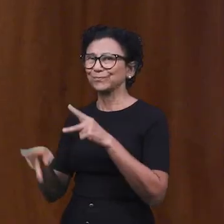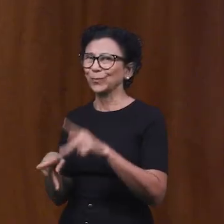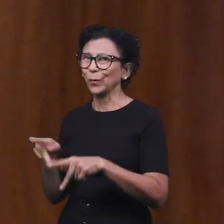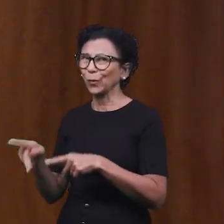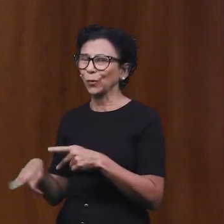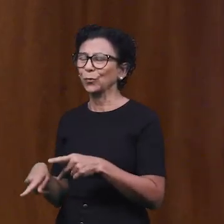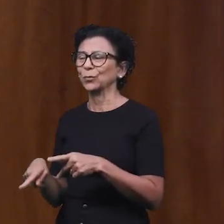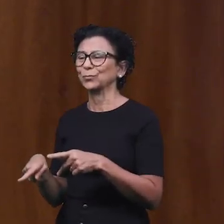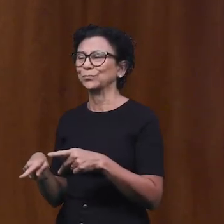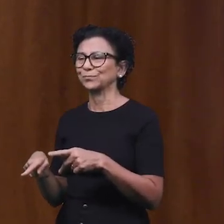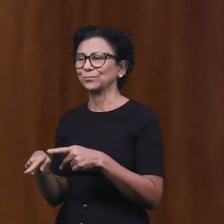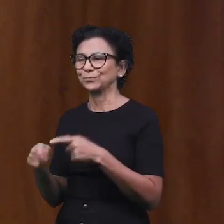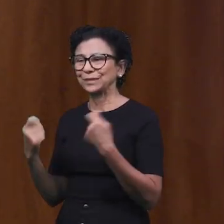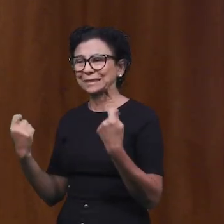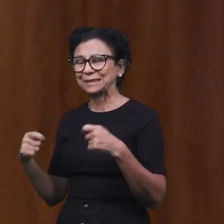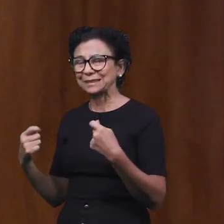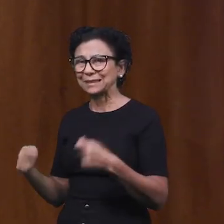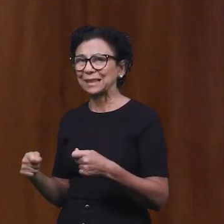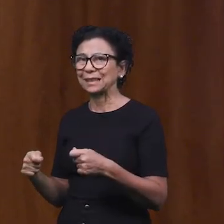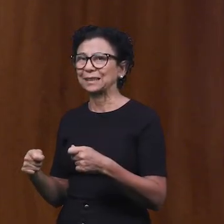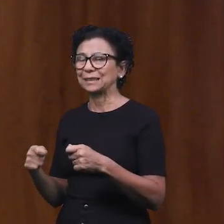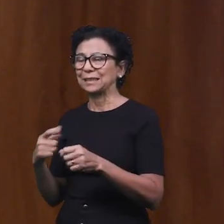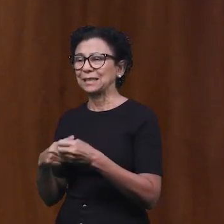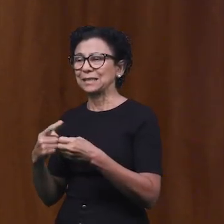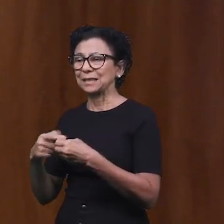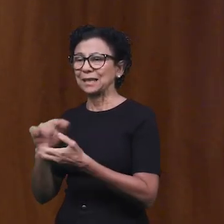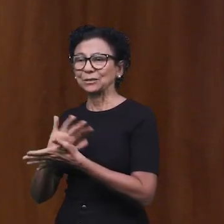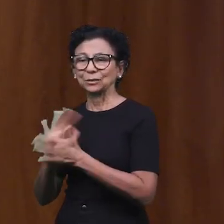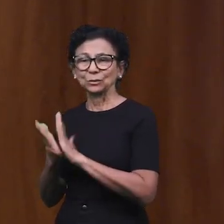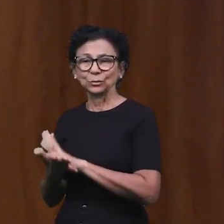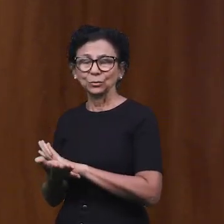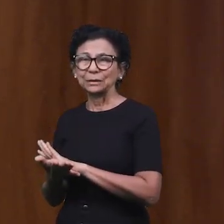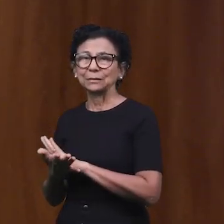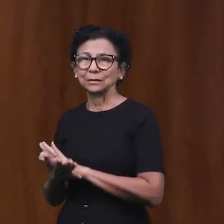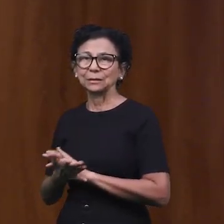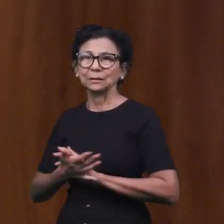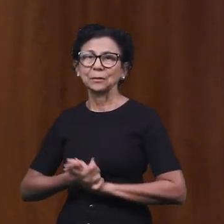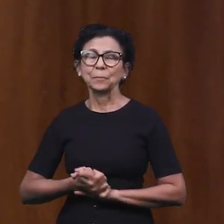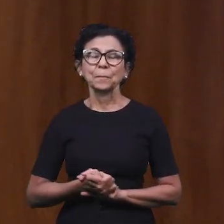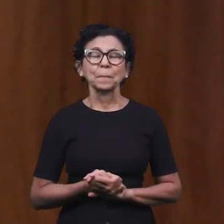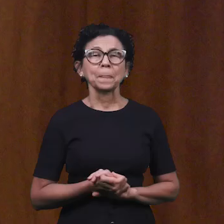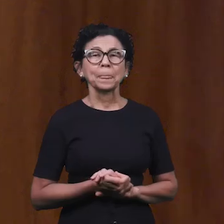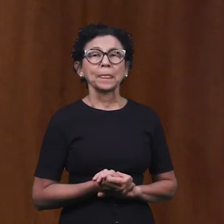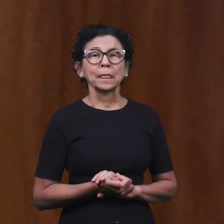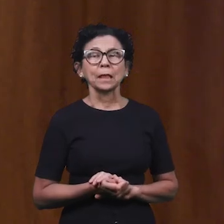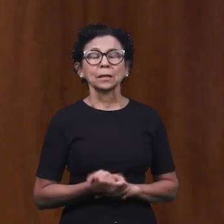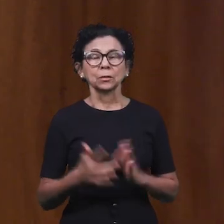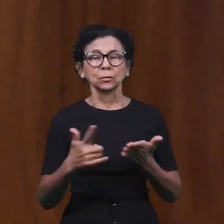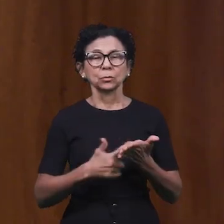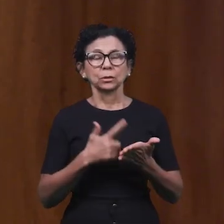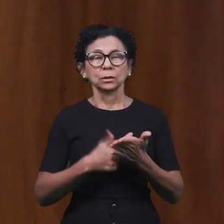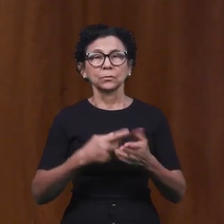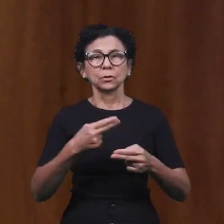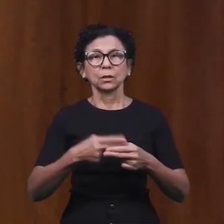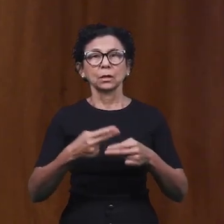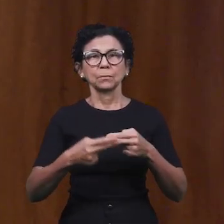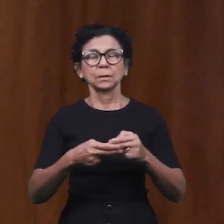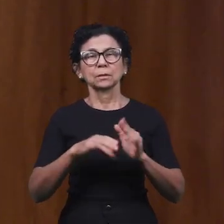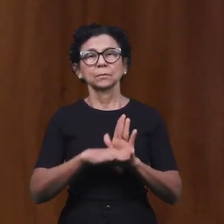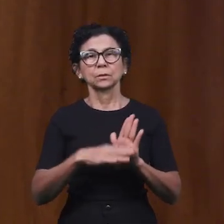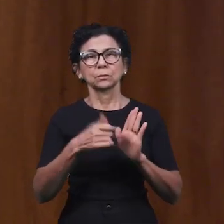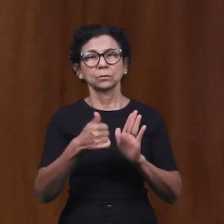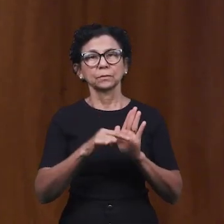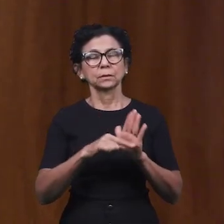necessidade da cidade. E olha, nós vamos aqui já abrir um texto que está em Neemias, capítulo 1,